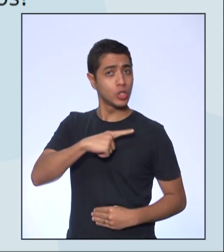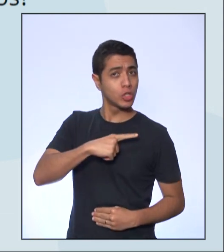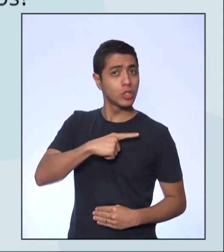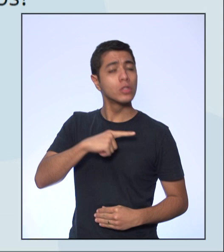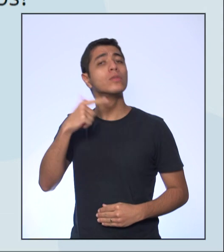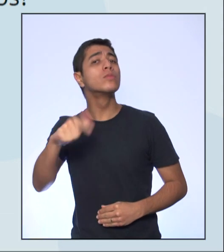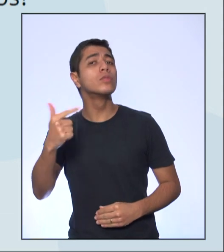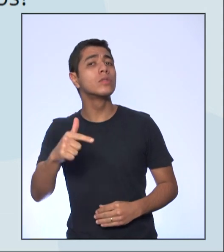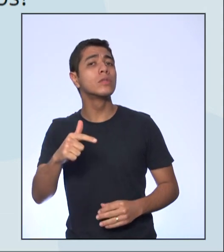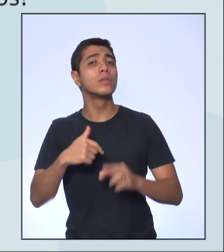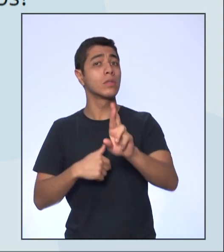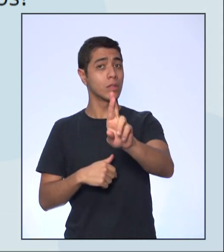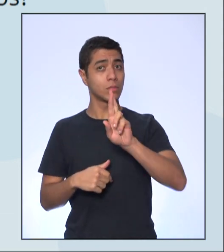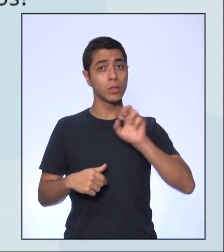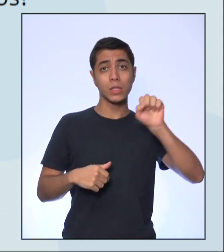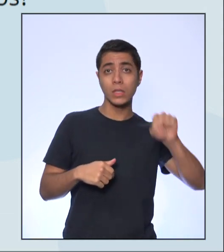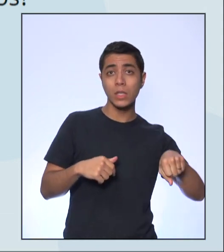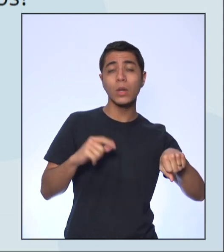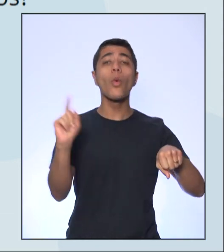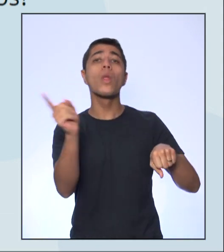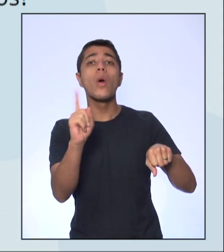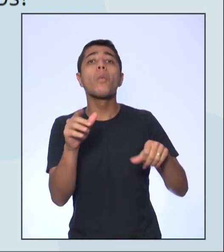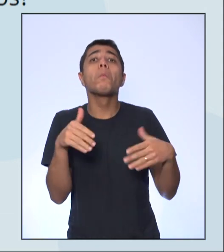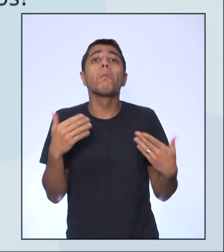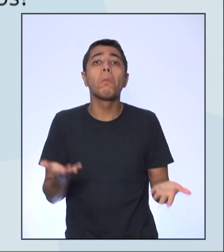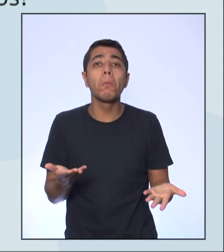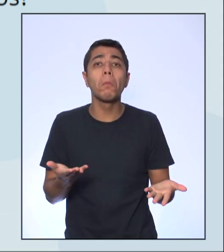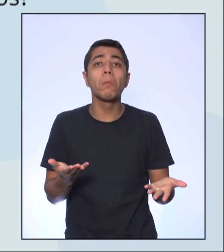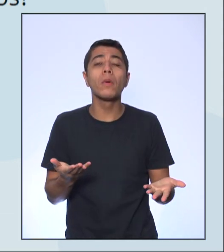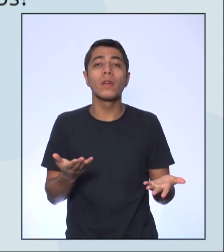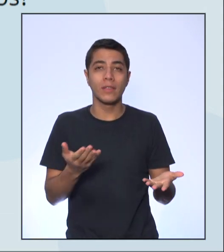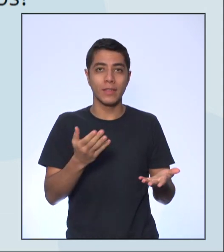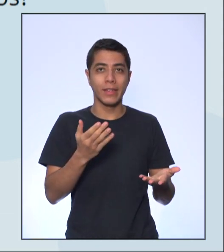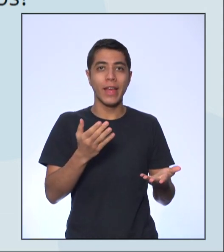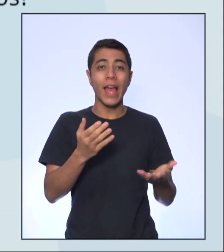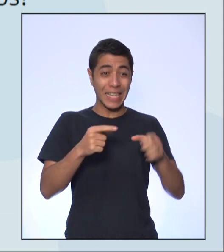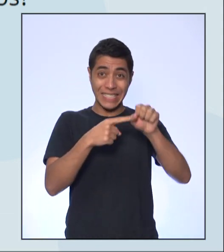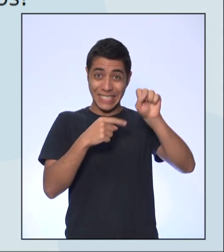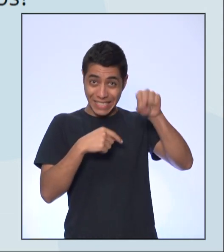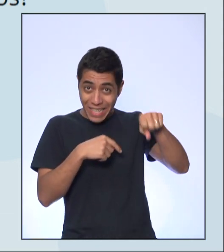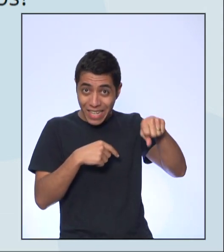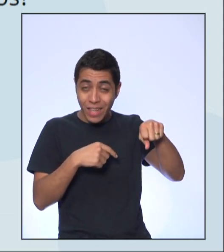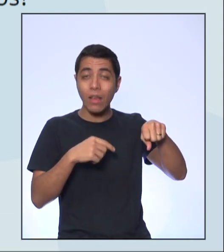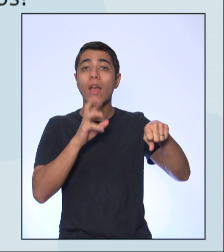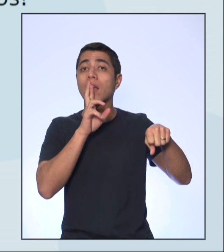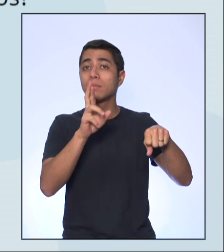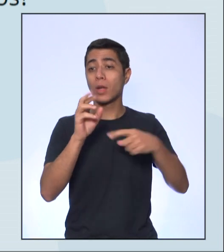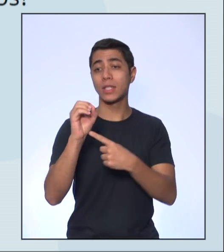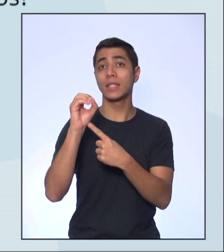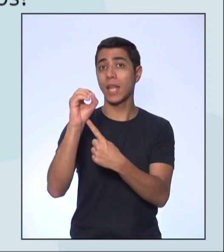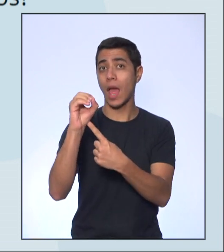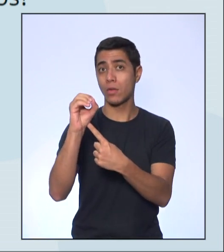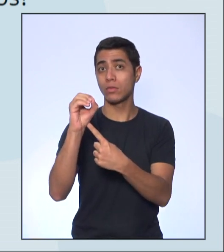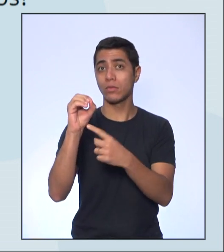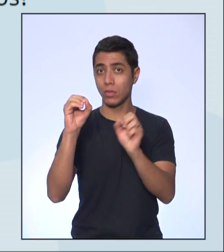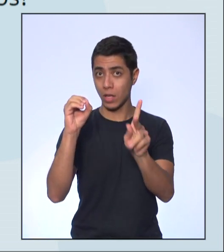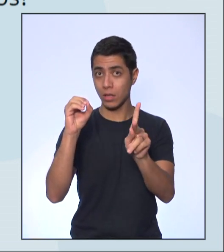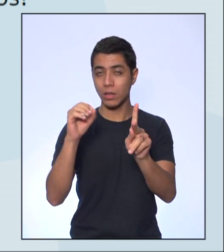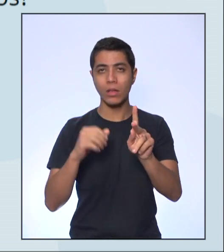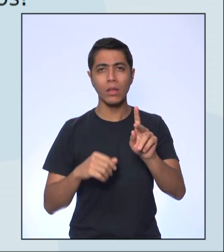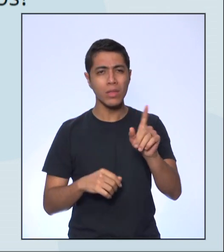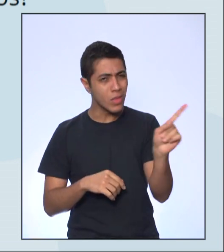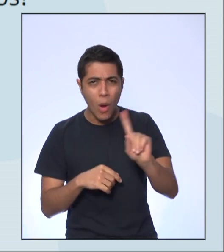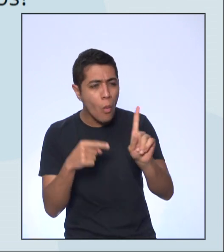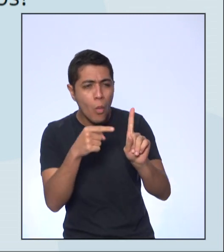lá. Se vocês conseguirem responder sim, vai dar 0. Se for não, coloca o valor que você achou, tá bom?